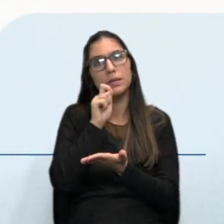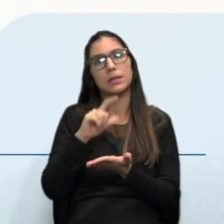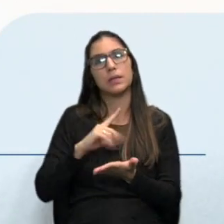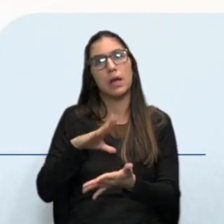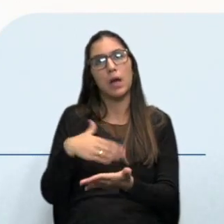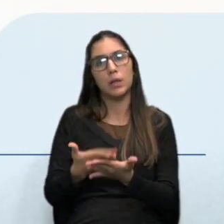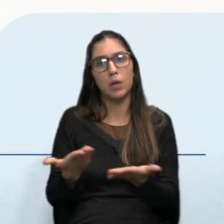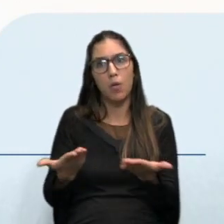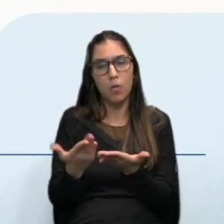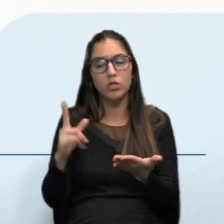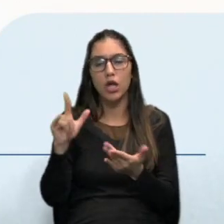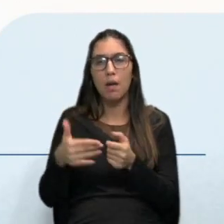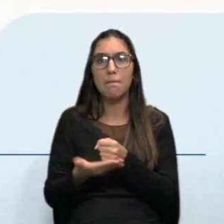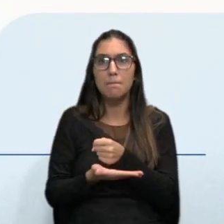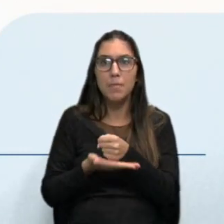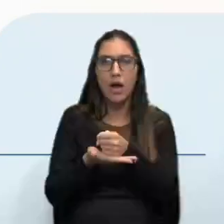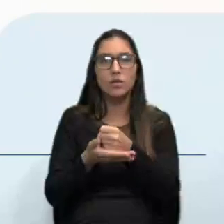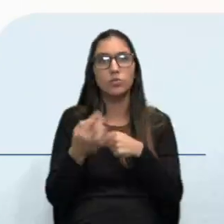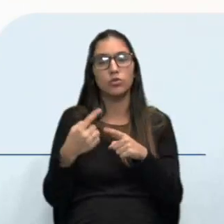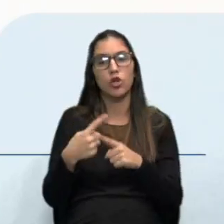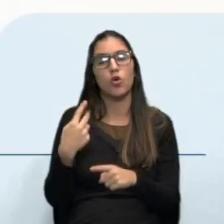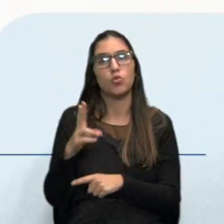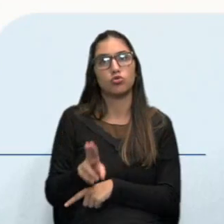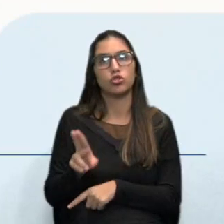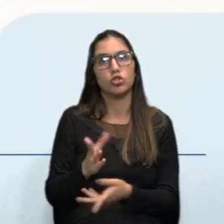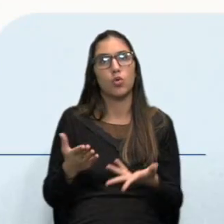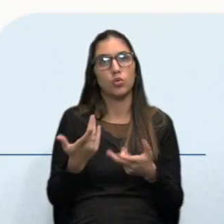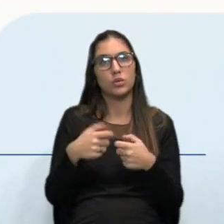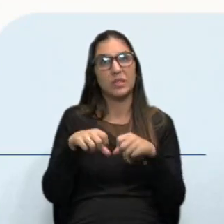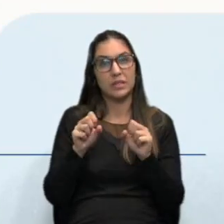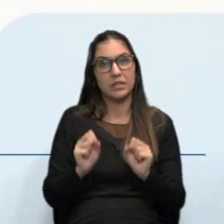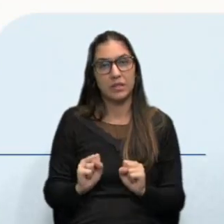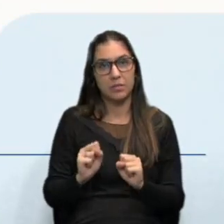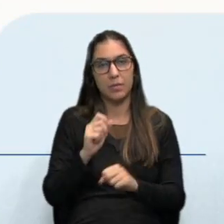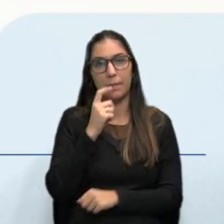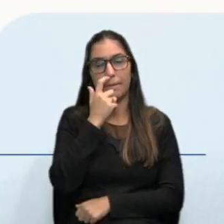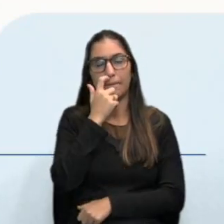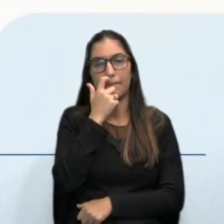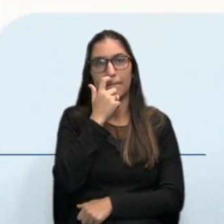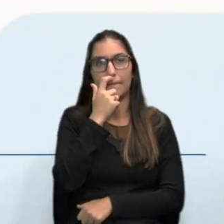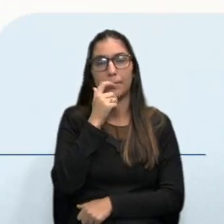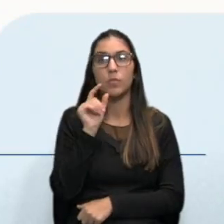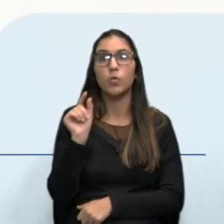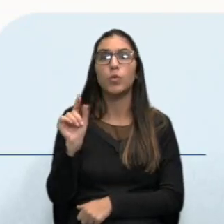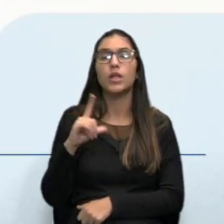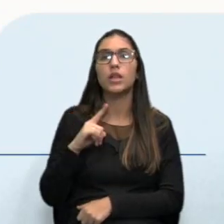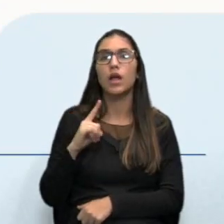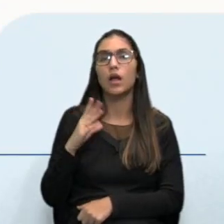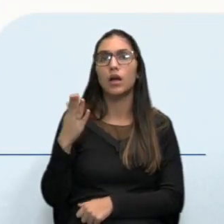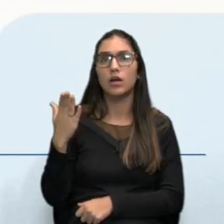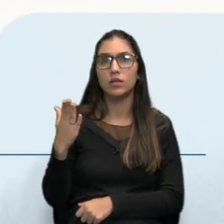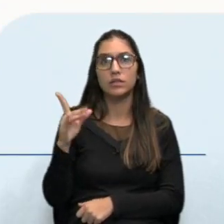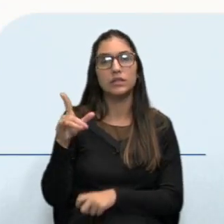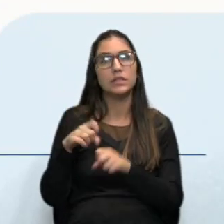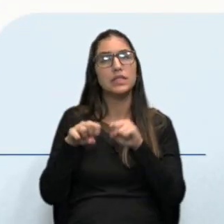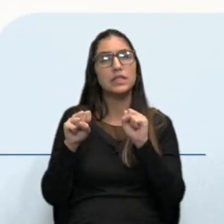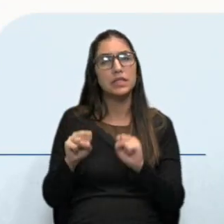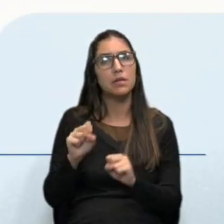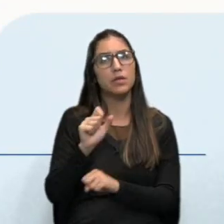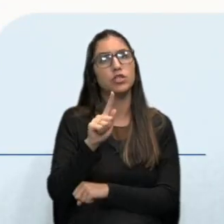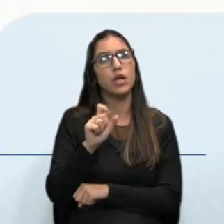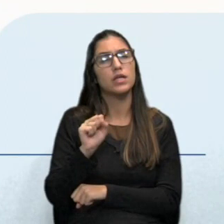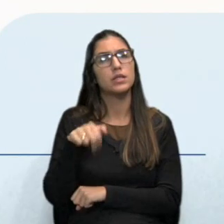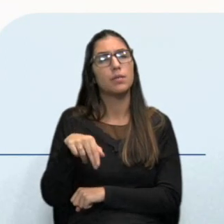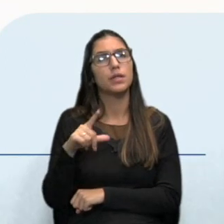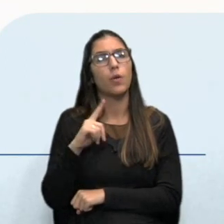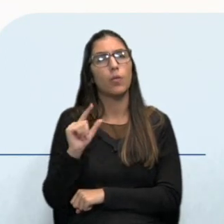presente, ele ainda é base, porque a gente utiliza hoje no sistema celular. Então, o que ele tem? O que esse sistema GSM